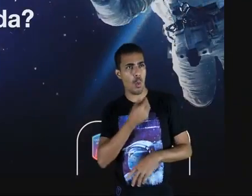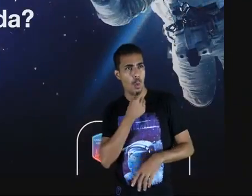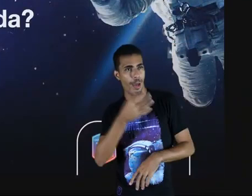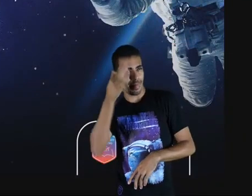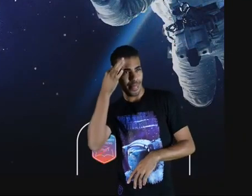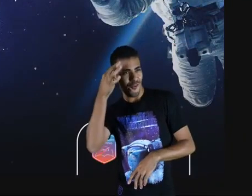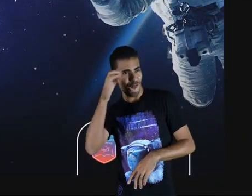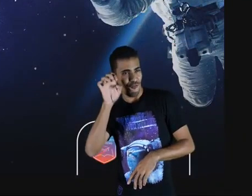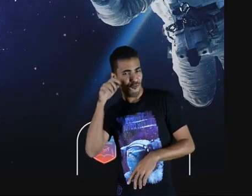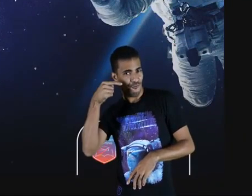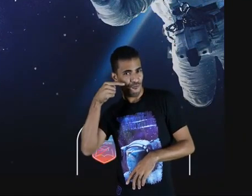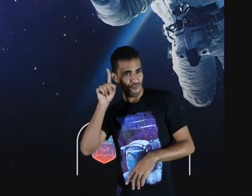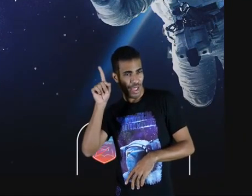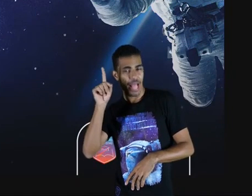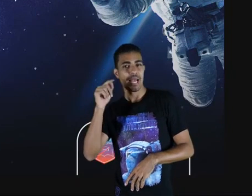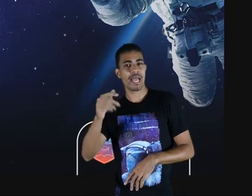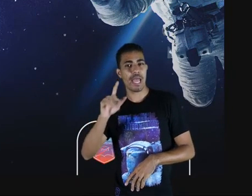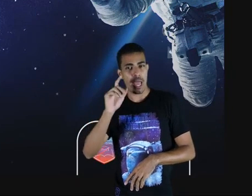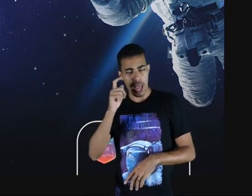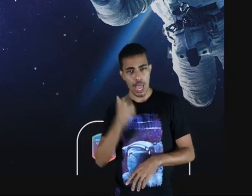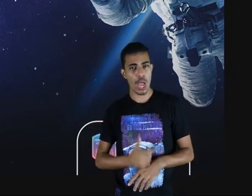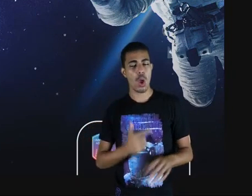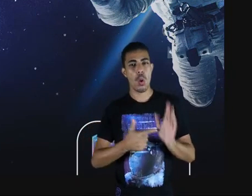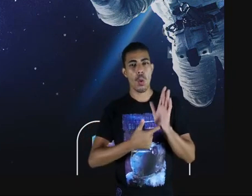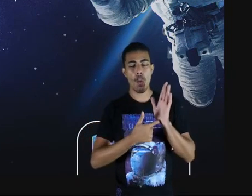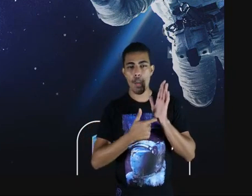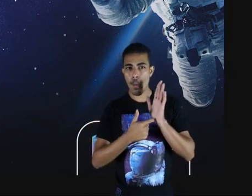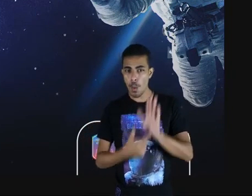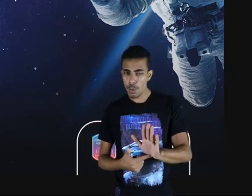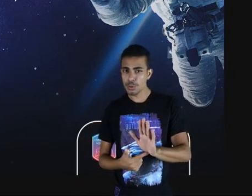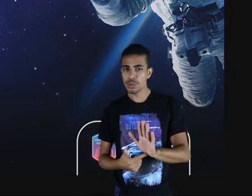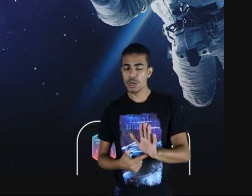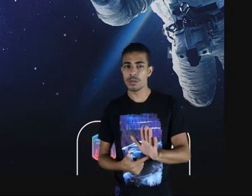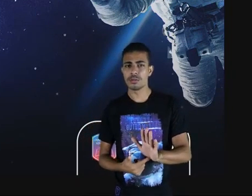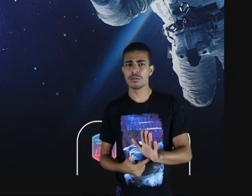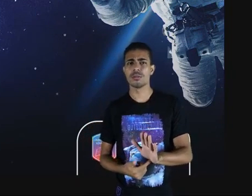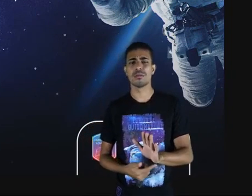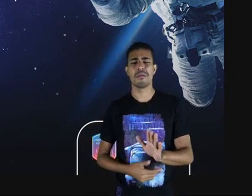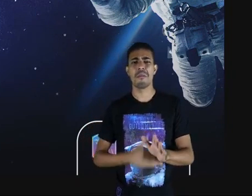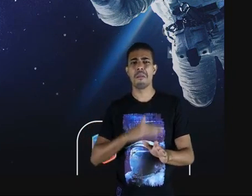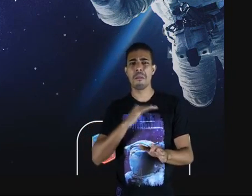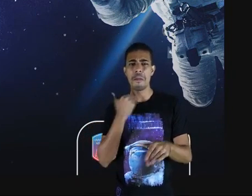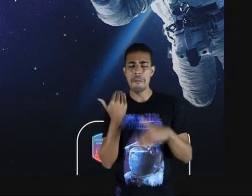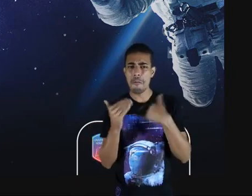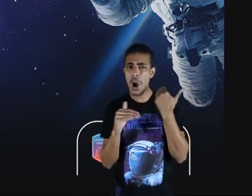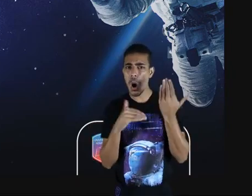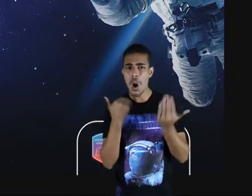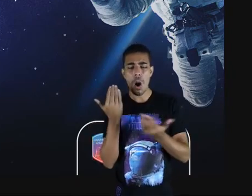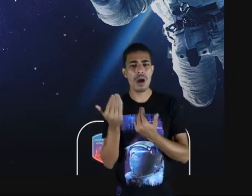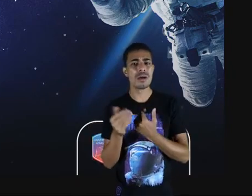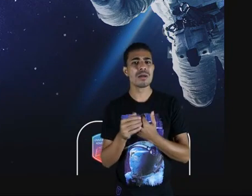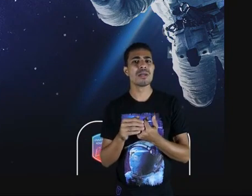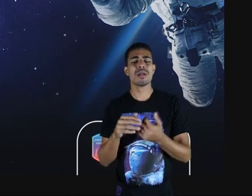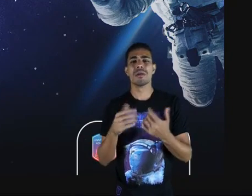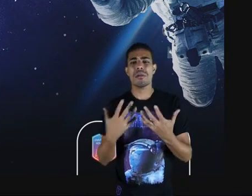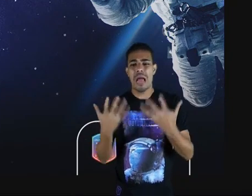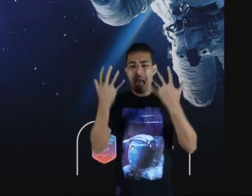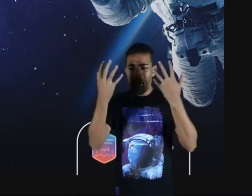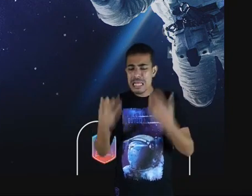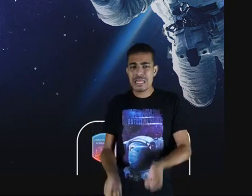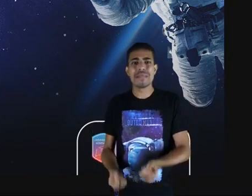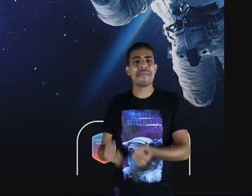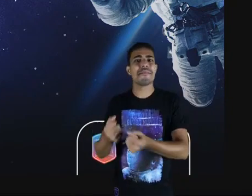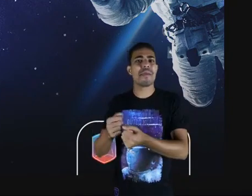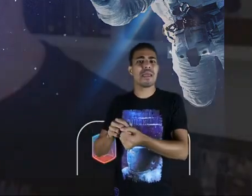que eu mencionei morreram sem jamais terem recebido tudo